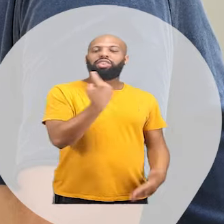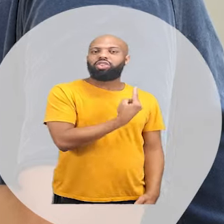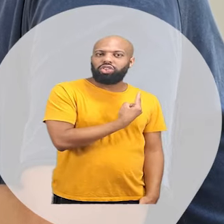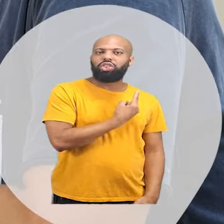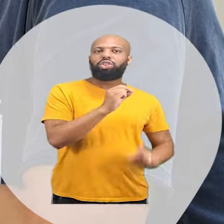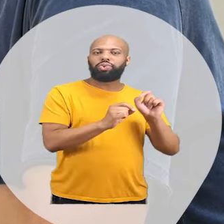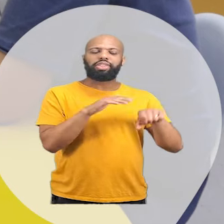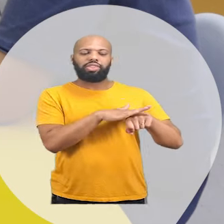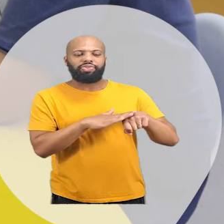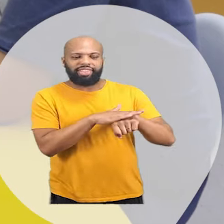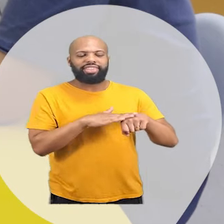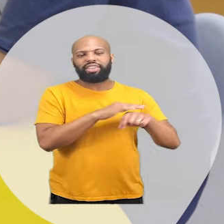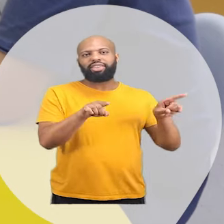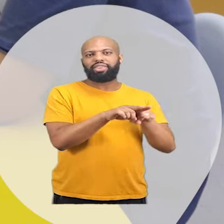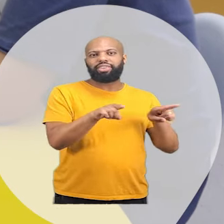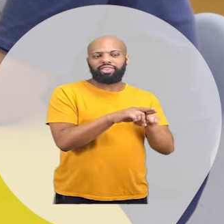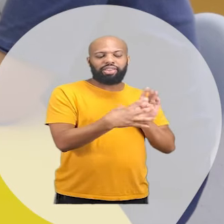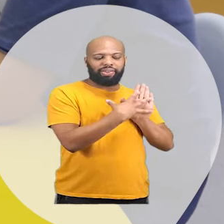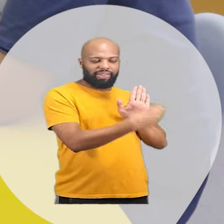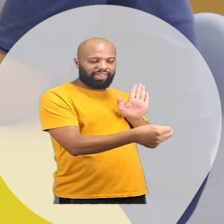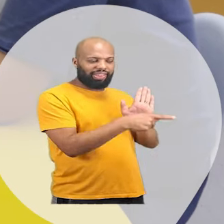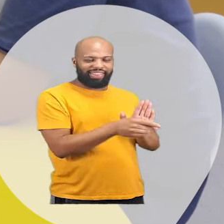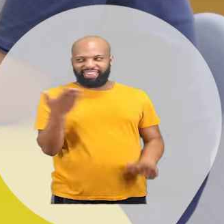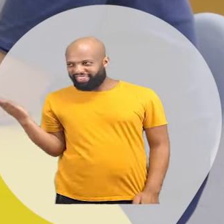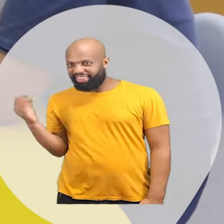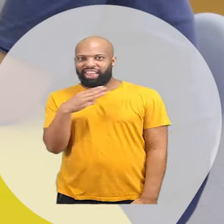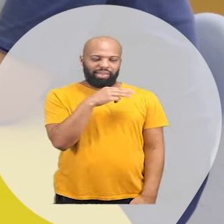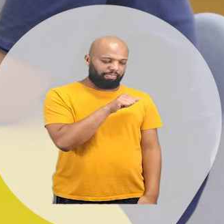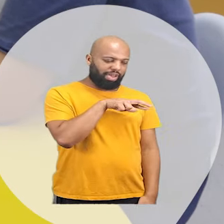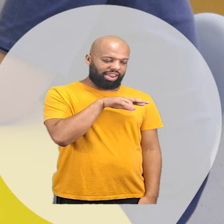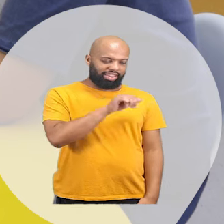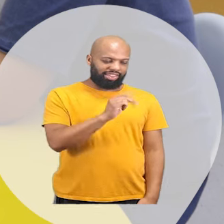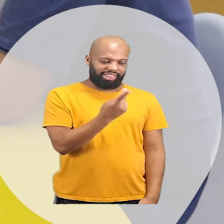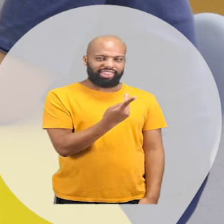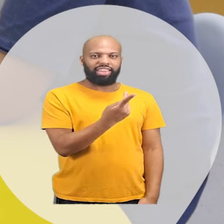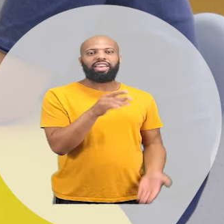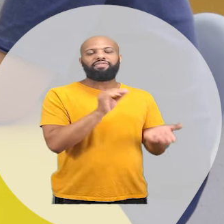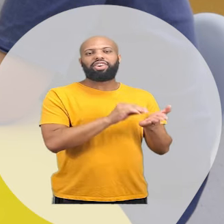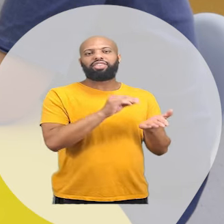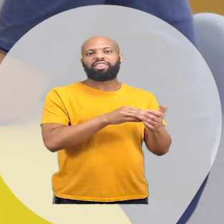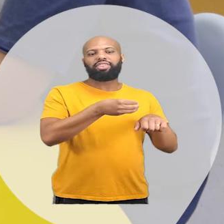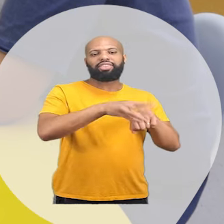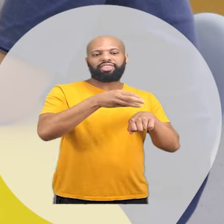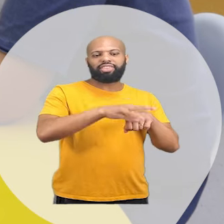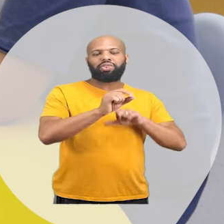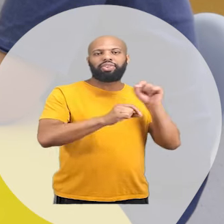nós vinhamos conversando inclusive inspirados pela Maria que nós não estávamos indicando